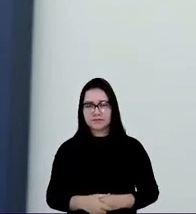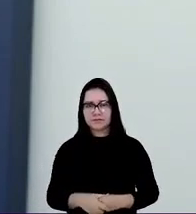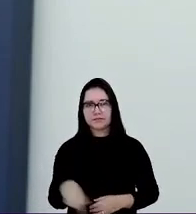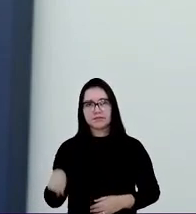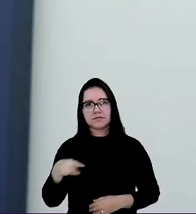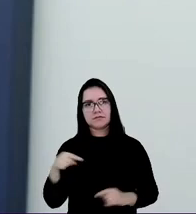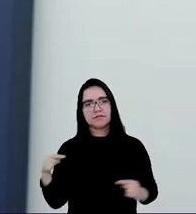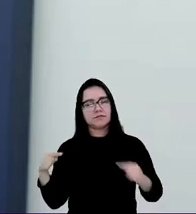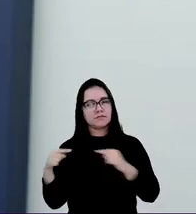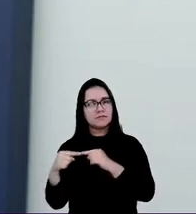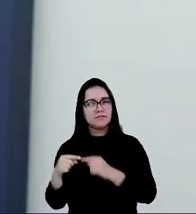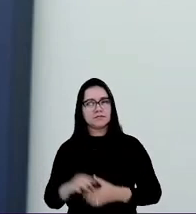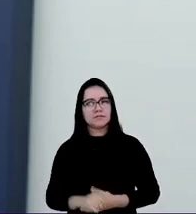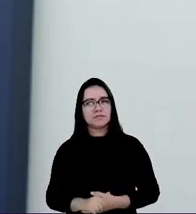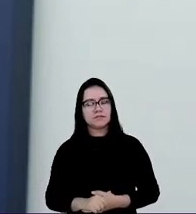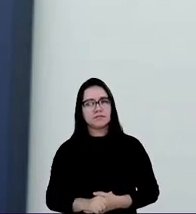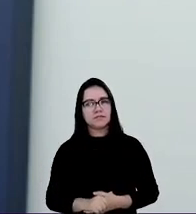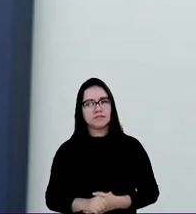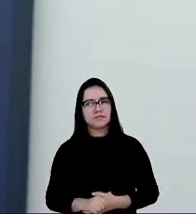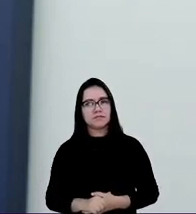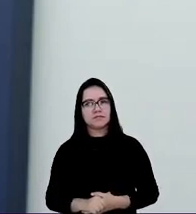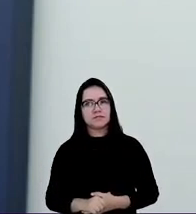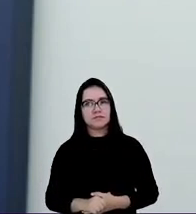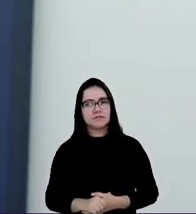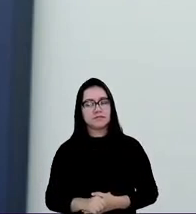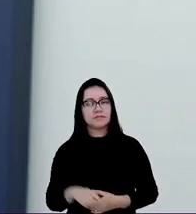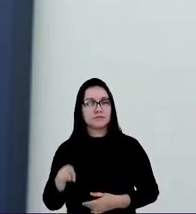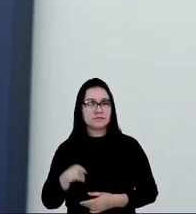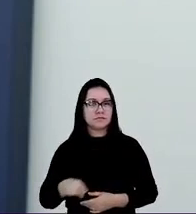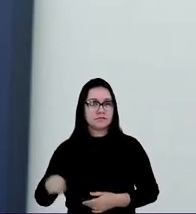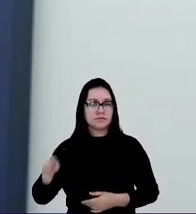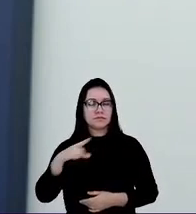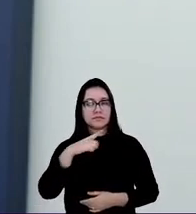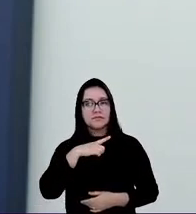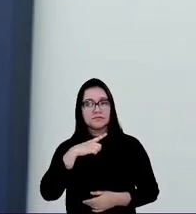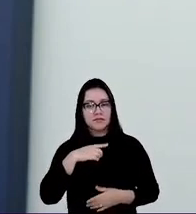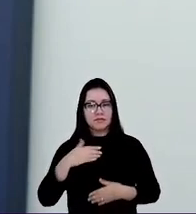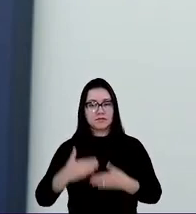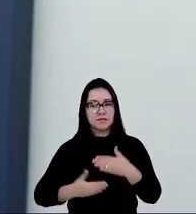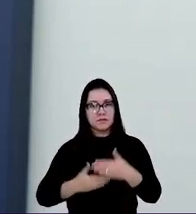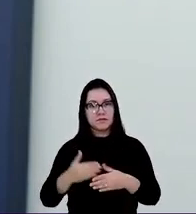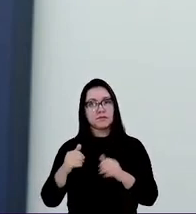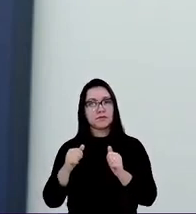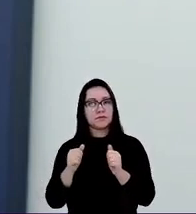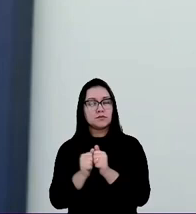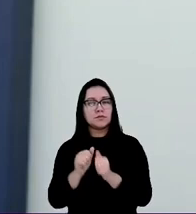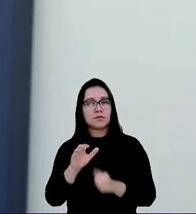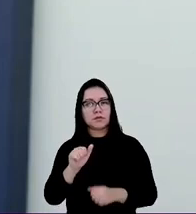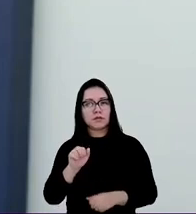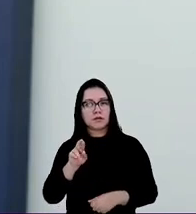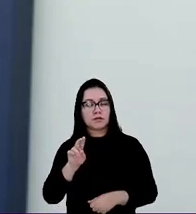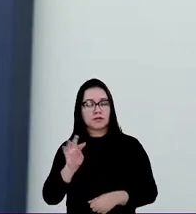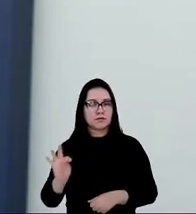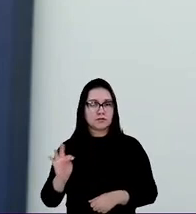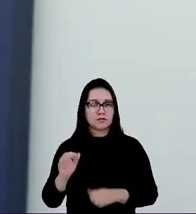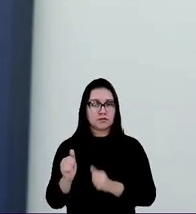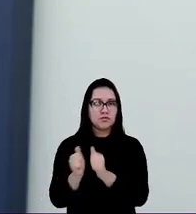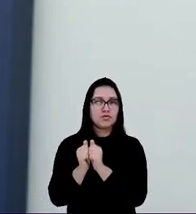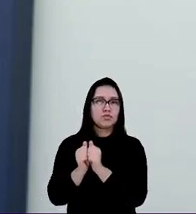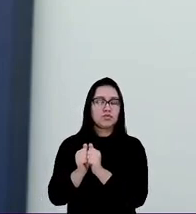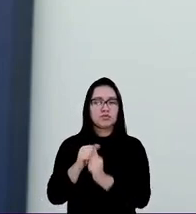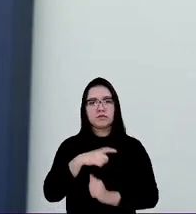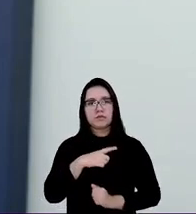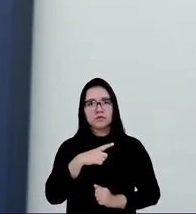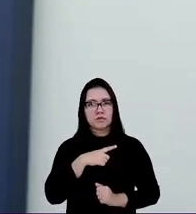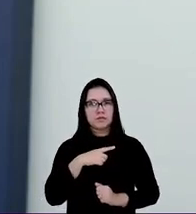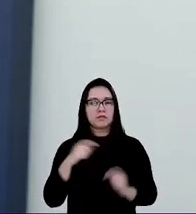ligado. E participe, inclusive, do processo junto a esse CAR-T, não é? Participe junto para ganhar